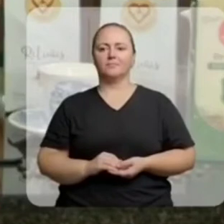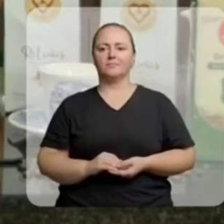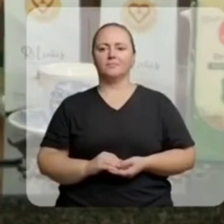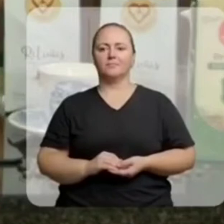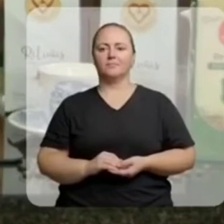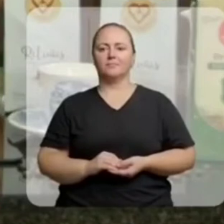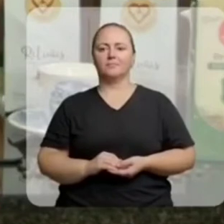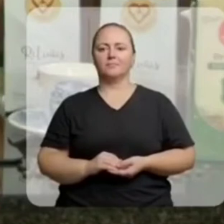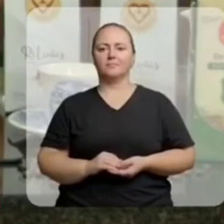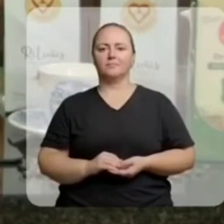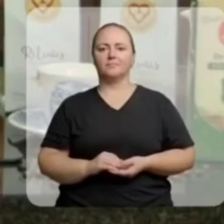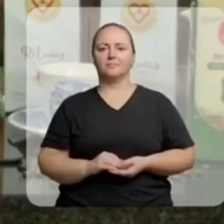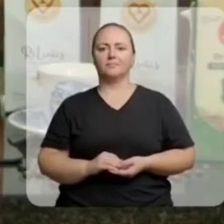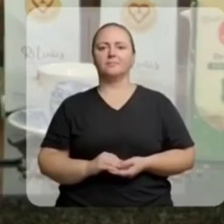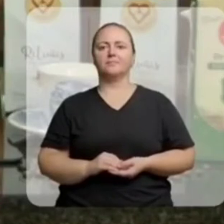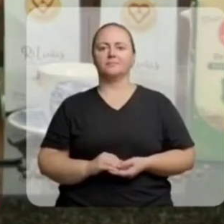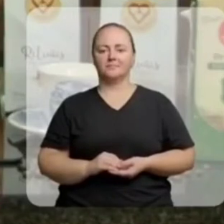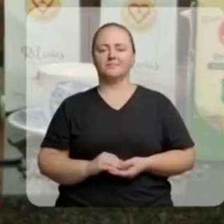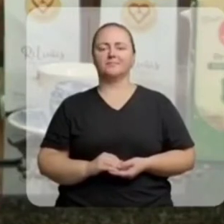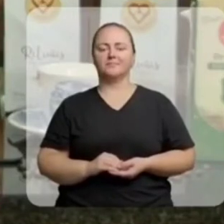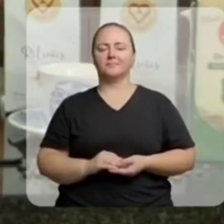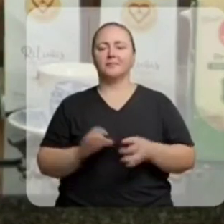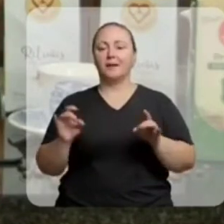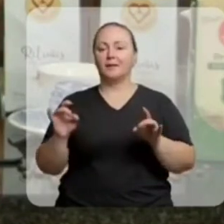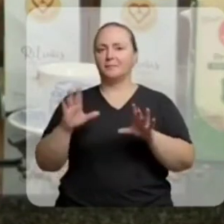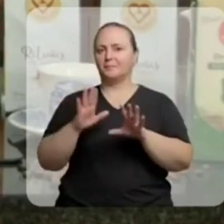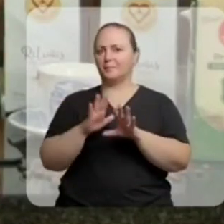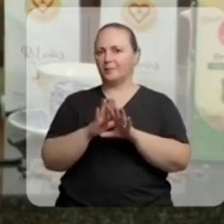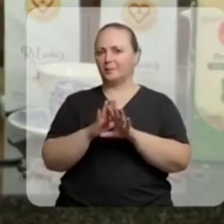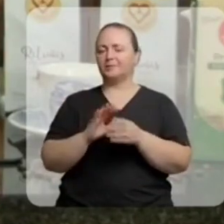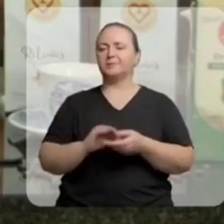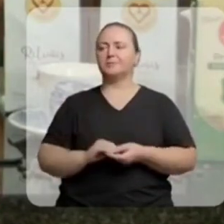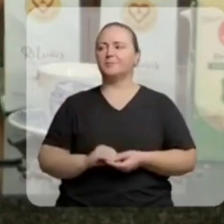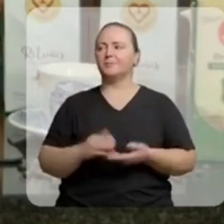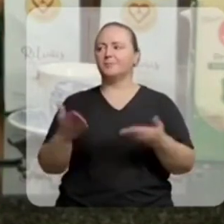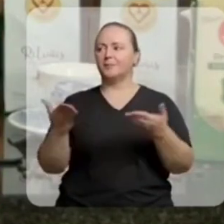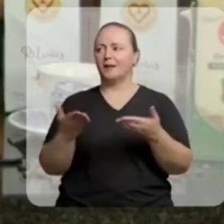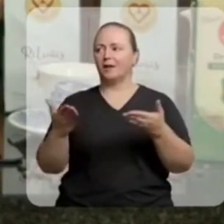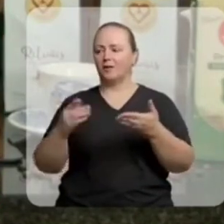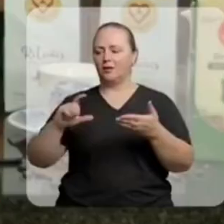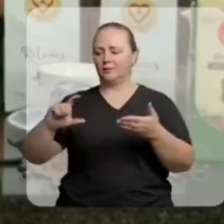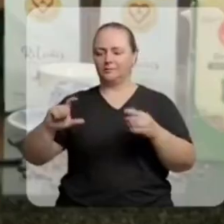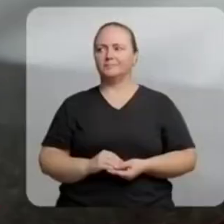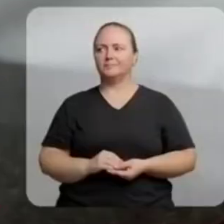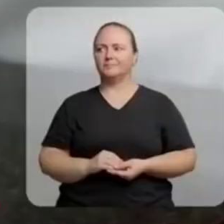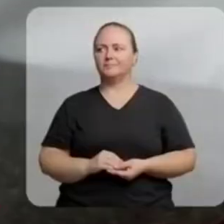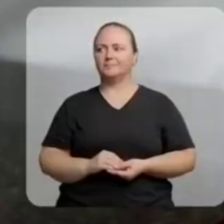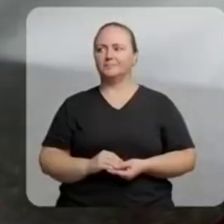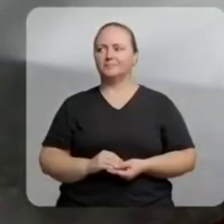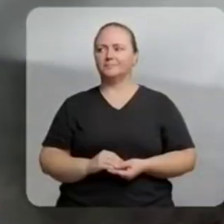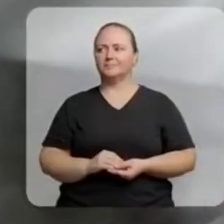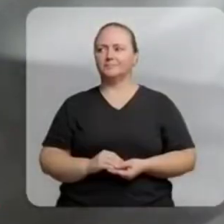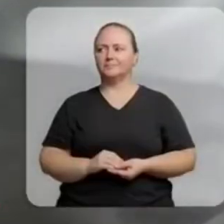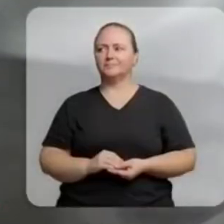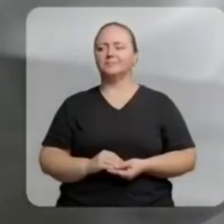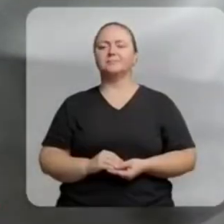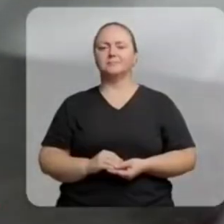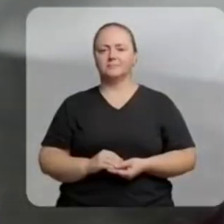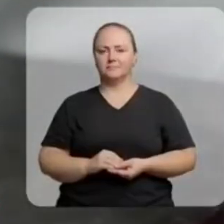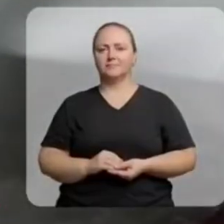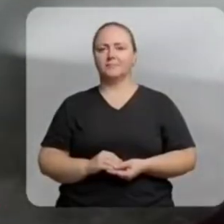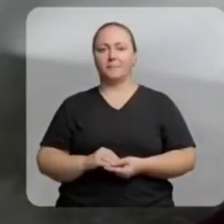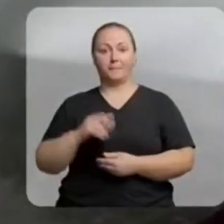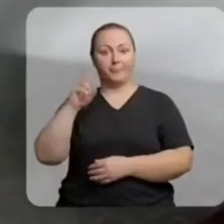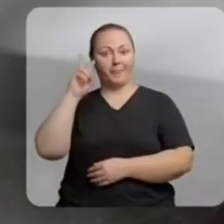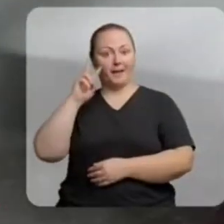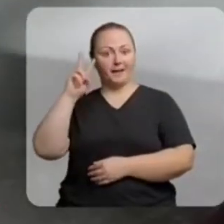Prontinho. Vamos abrir. Então, eu vou colocar umas pedrinhas aqui também. Lembrando que essas